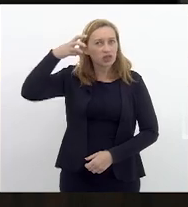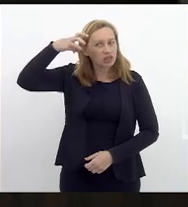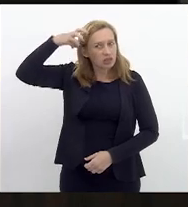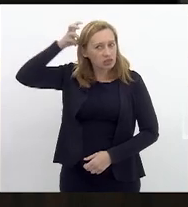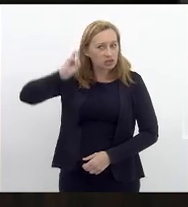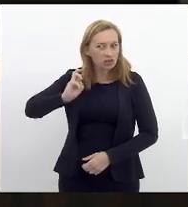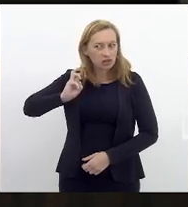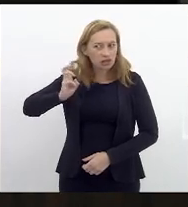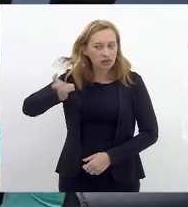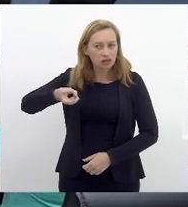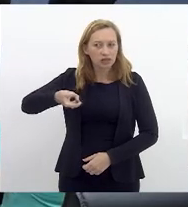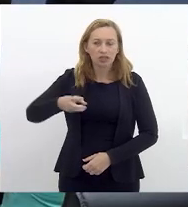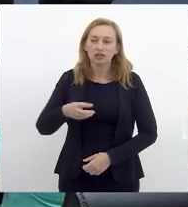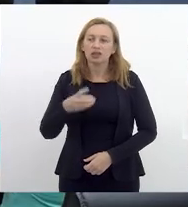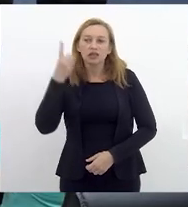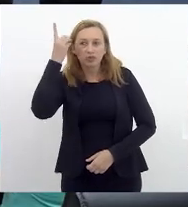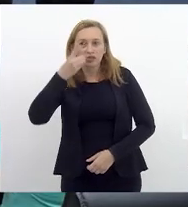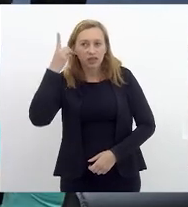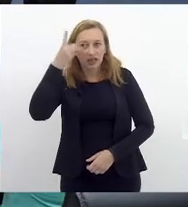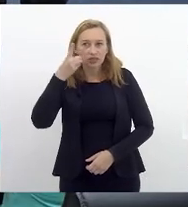deputada Marta Rocha.